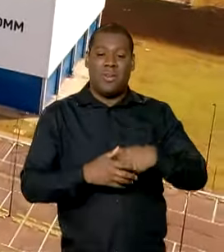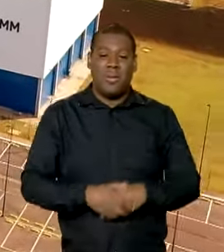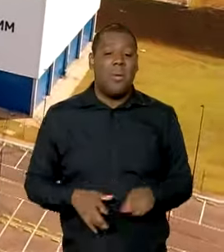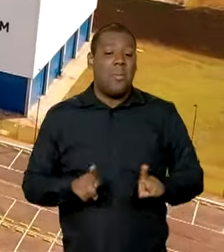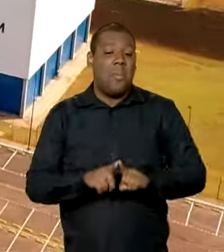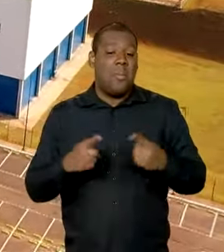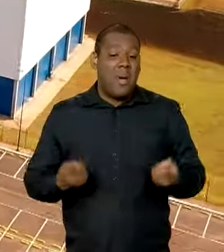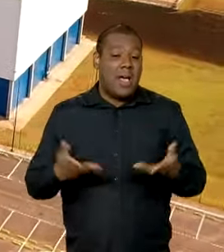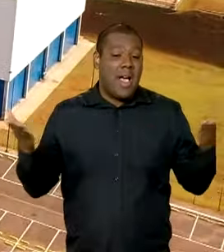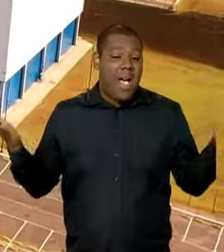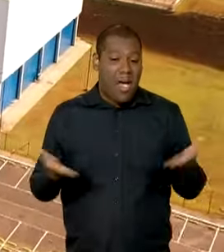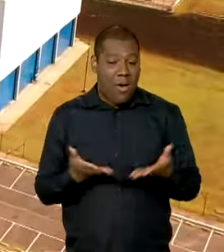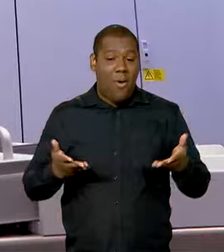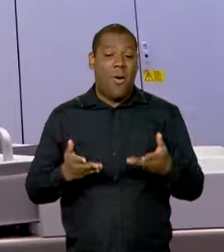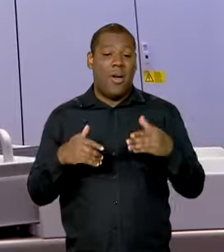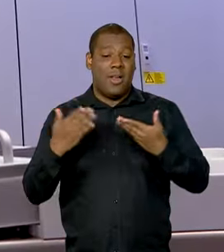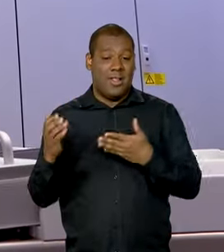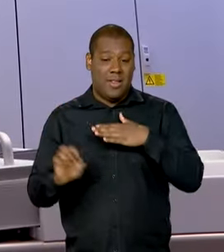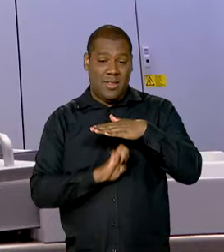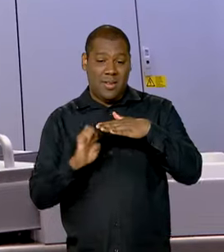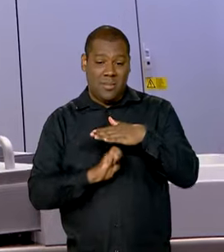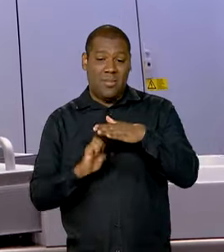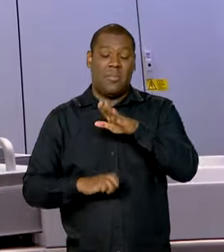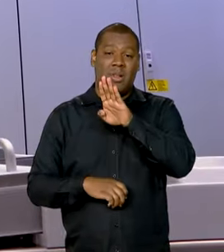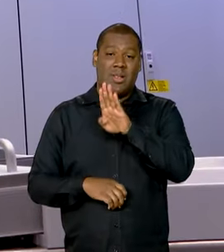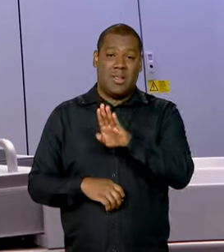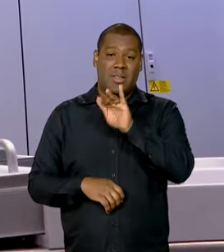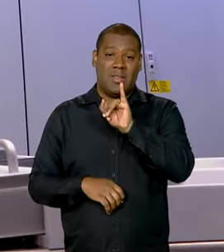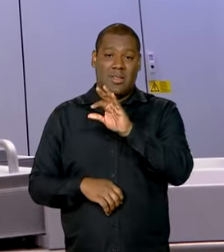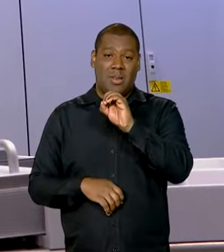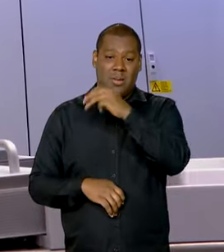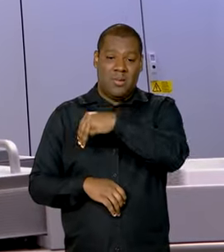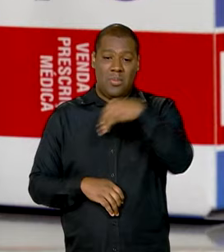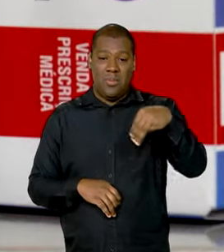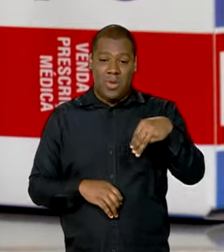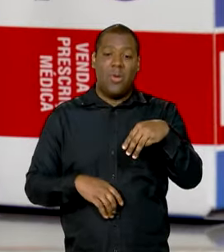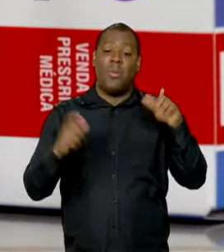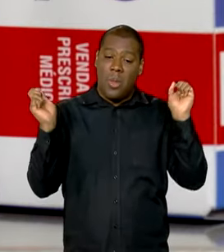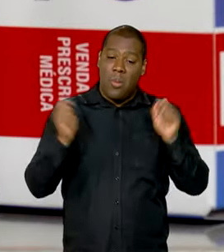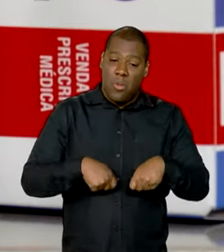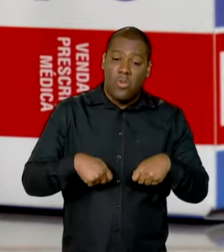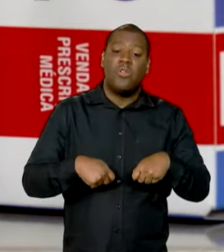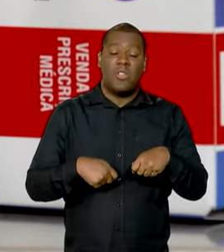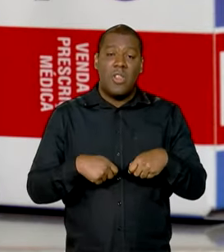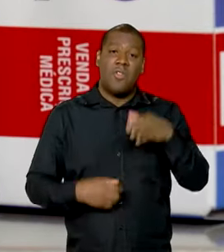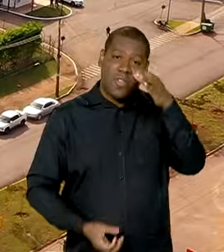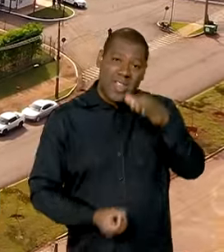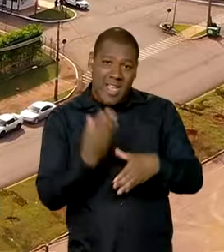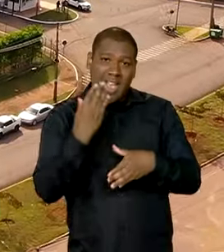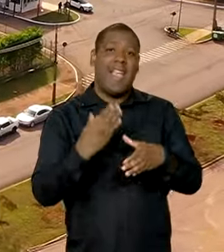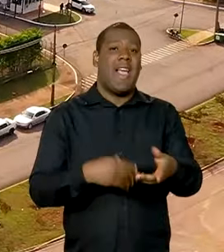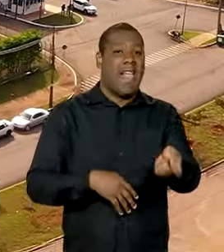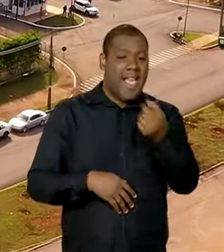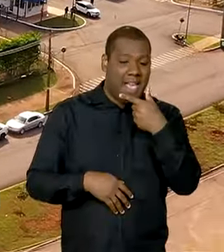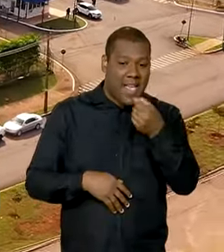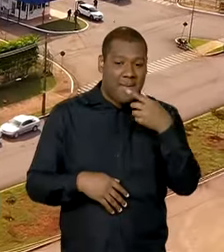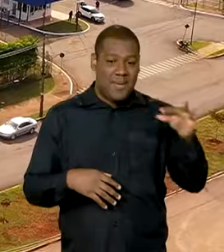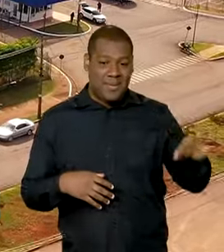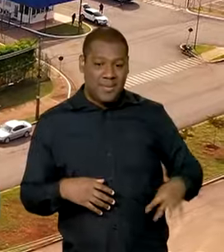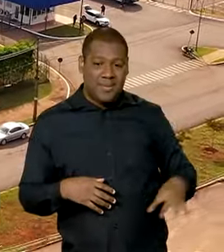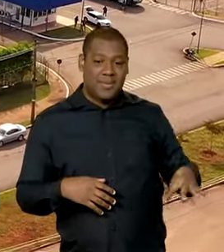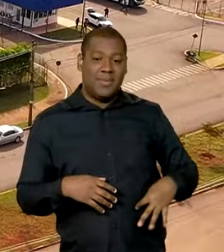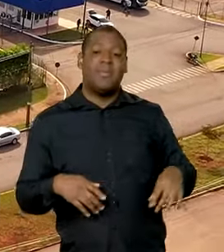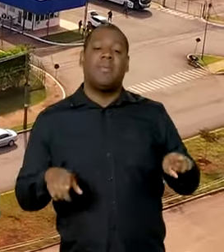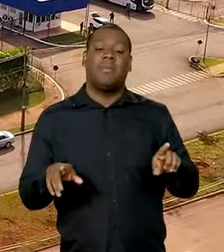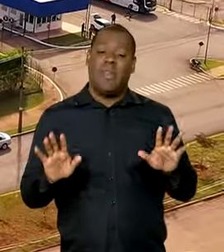produção de insulina da Bion tem capacidade para suprir a demanda nacional de insulina, além de movimentar